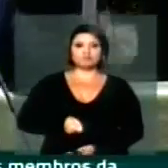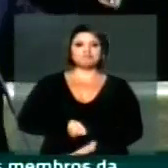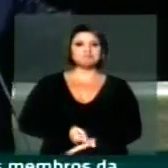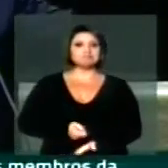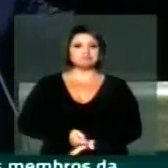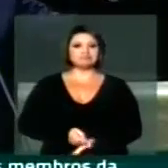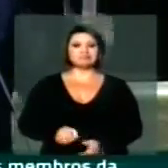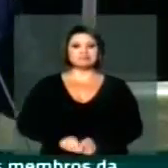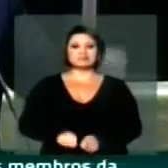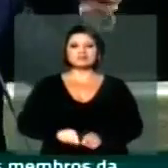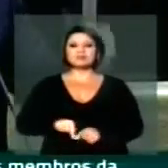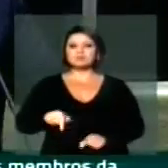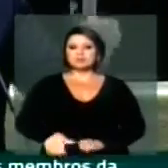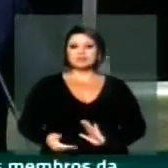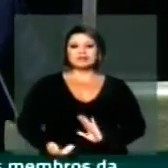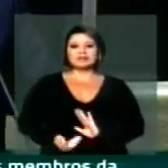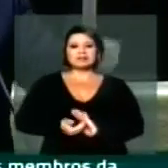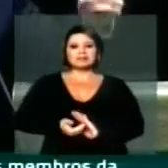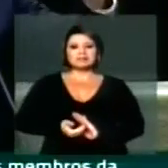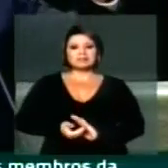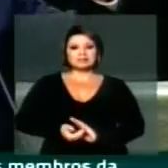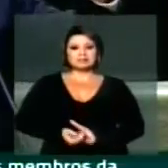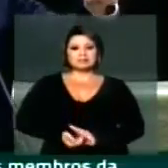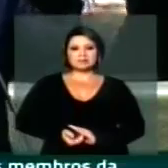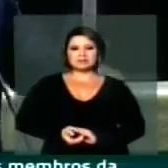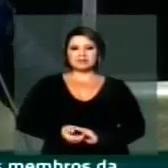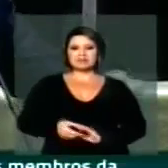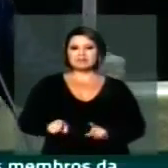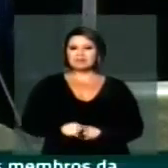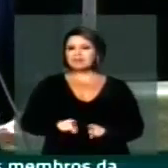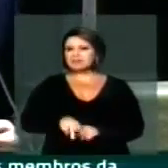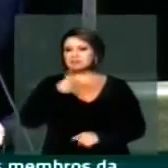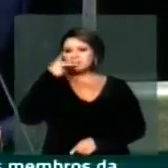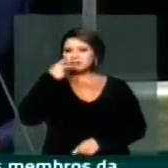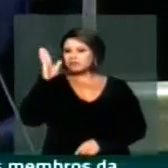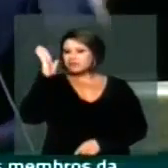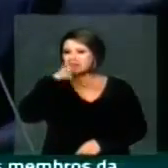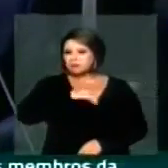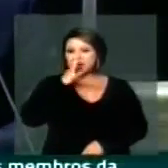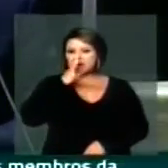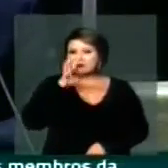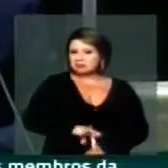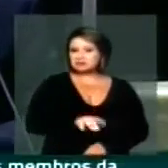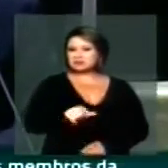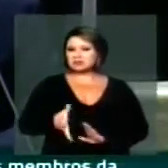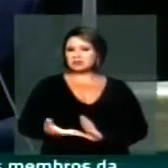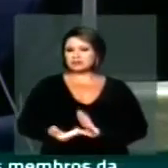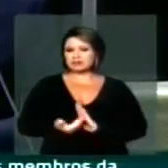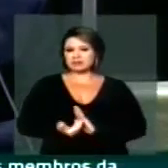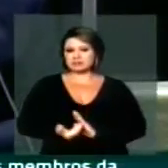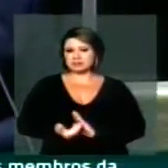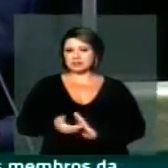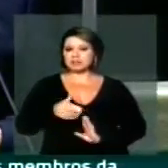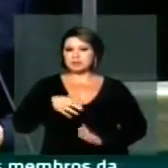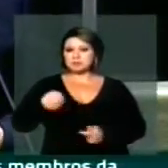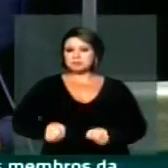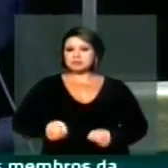a Câmara até então vivia um momento rebaixado para aquilo que nós queríamos que a Câmara